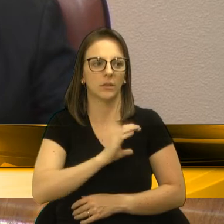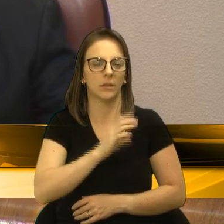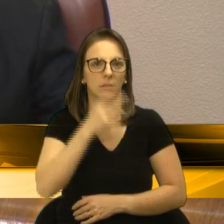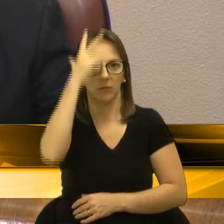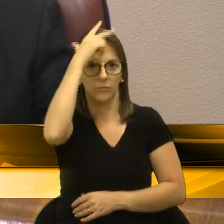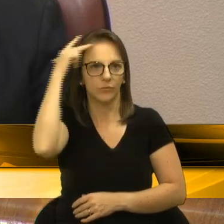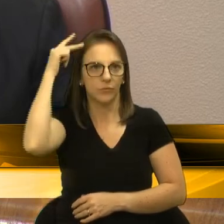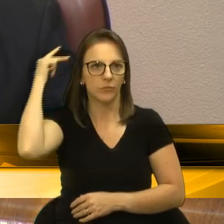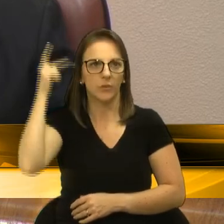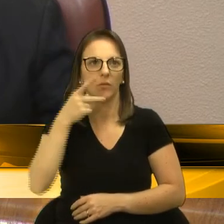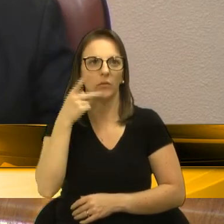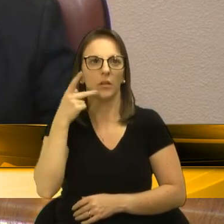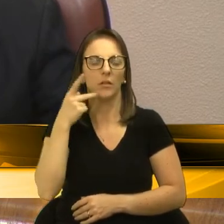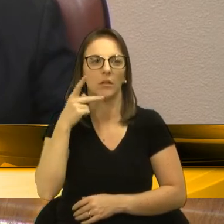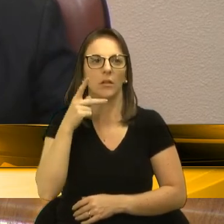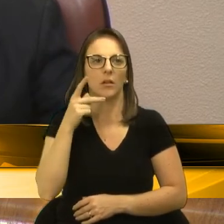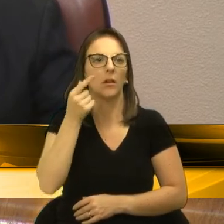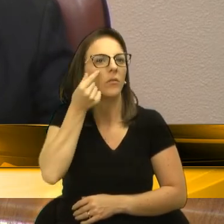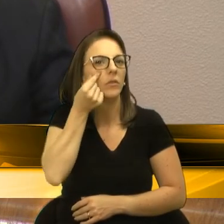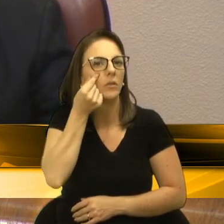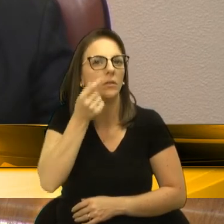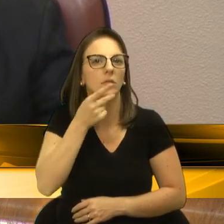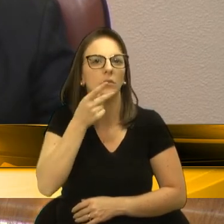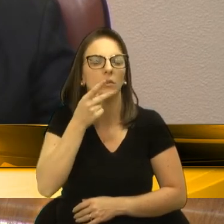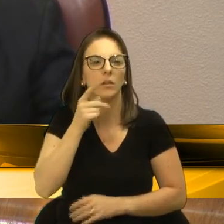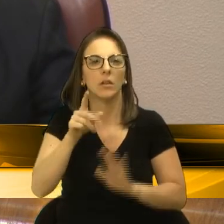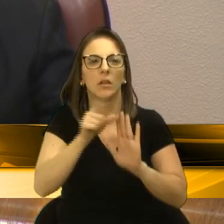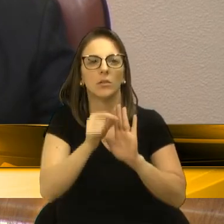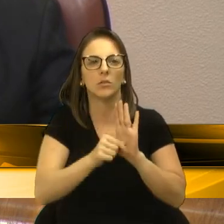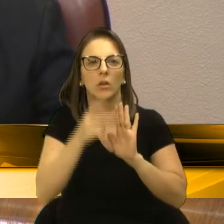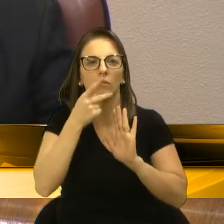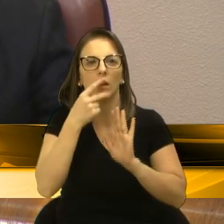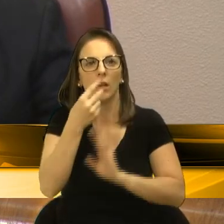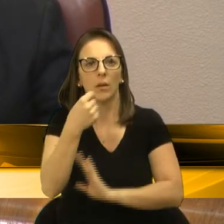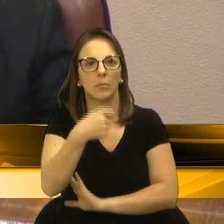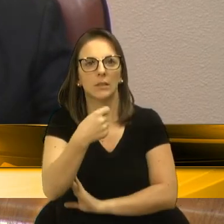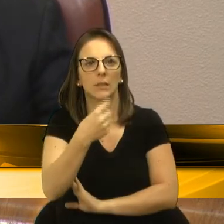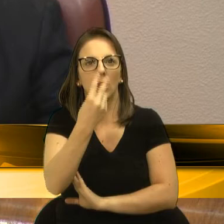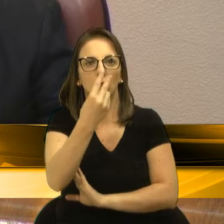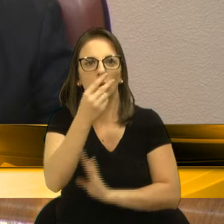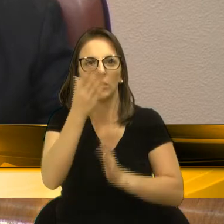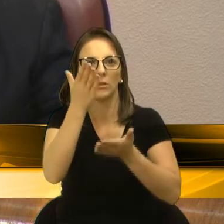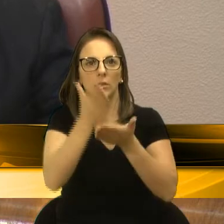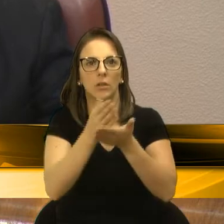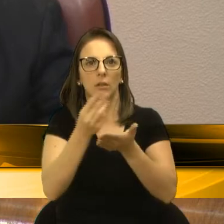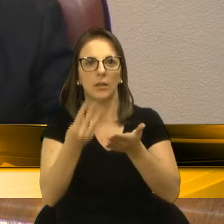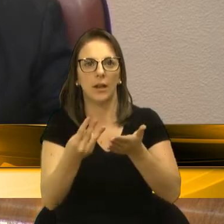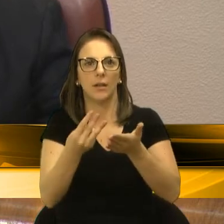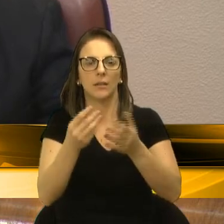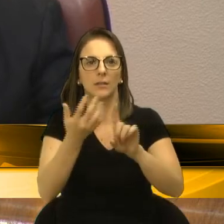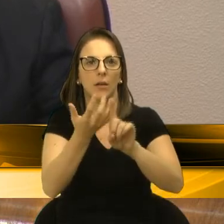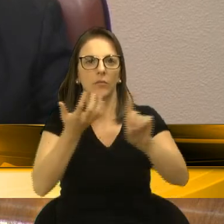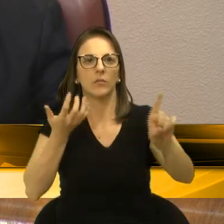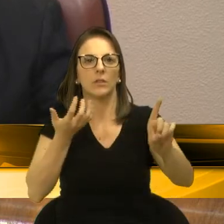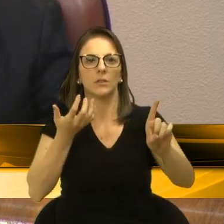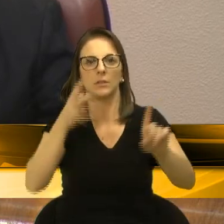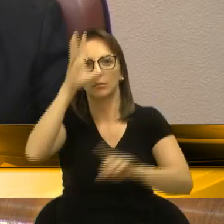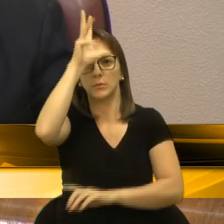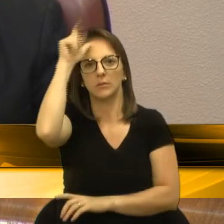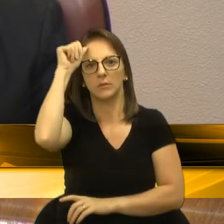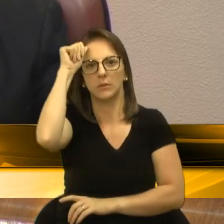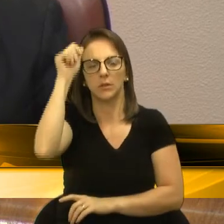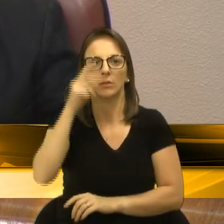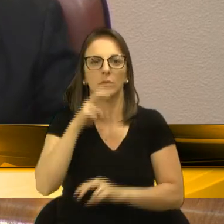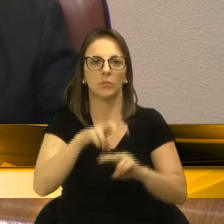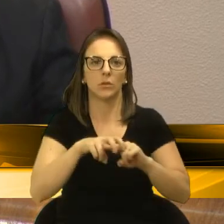em cumprimento ao artigo 100 da nossa Lei Orgânica Municipal, que exige 2/3 para o afastamento do prefeito, só requer a Vossa Excelência que inclua isso